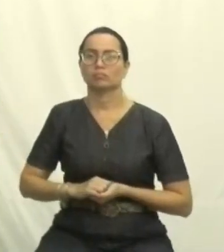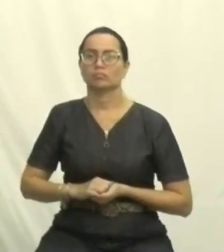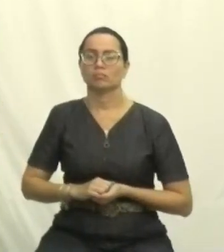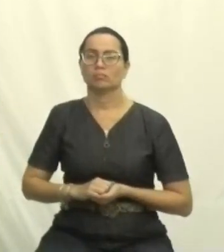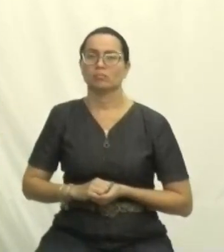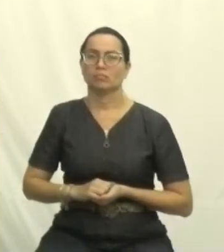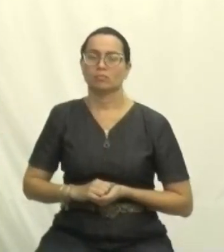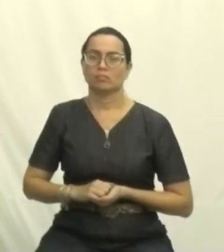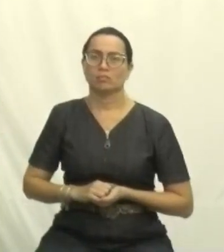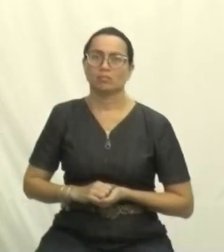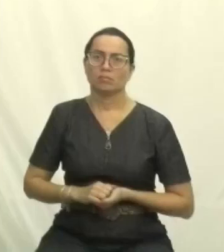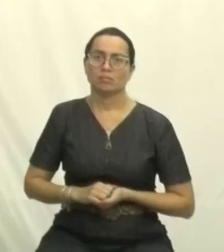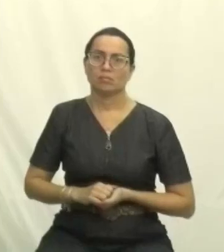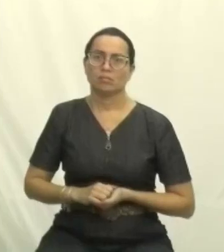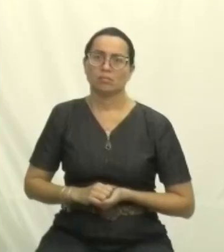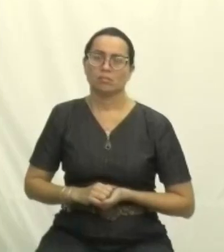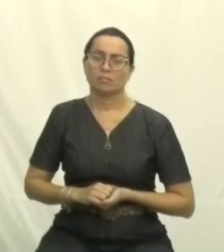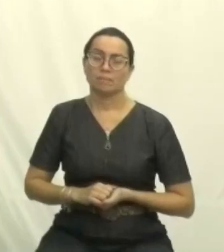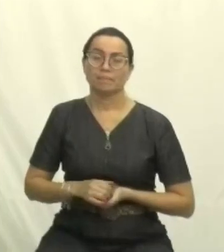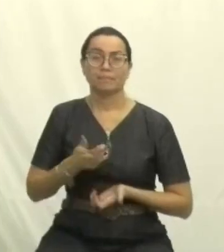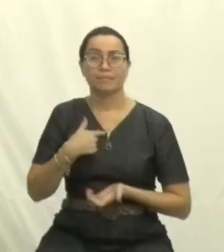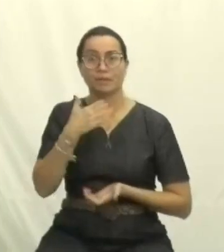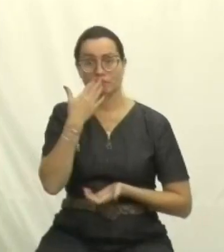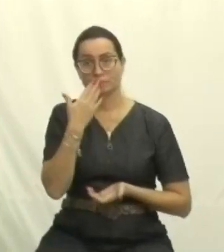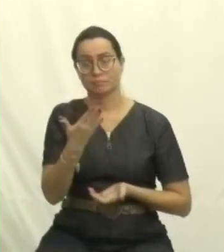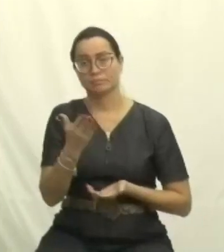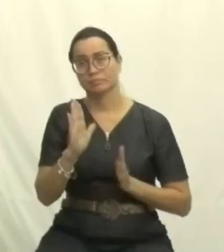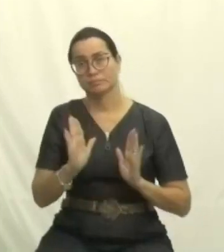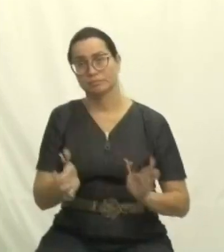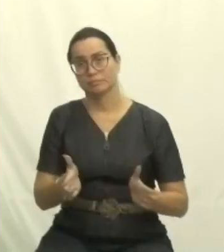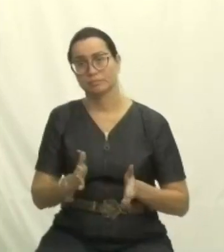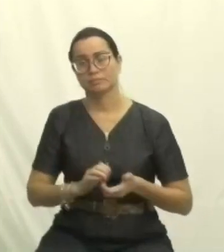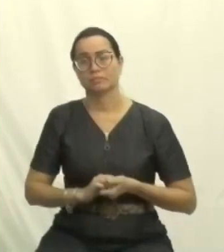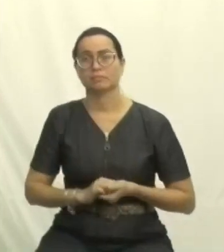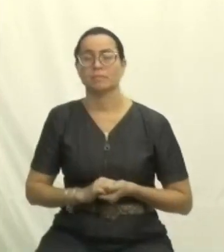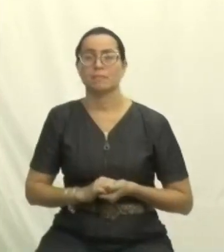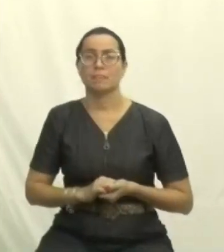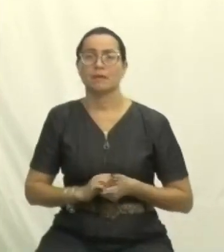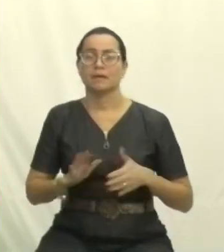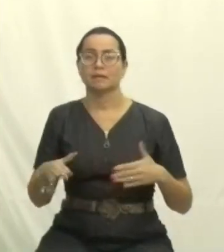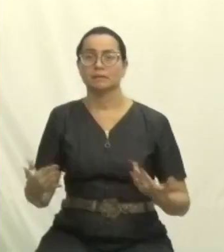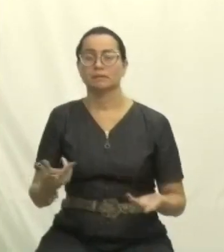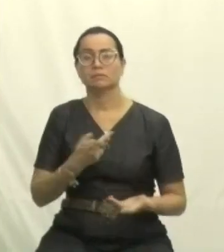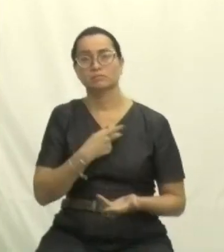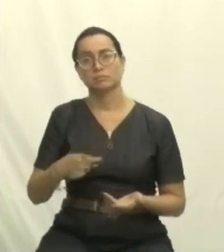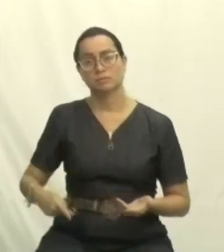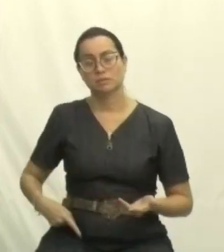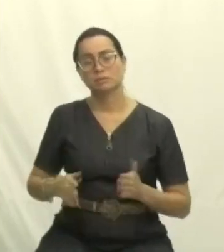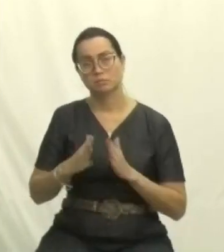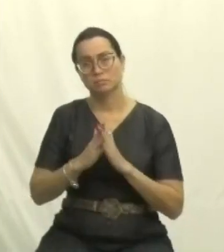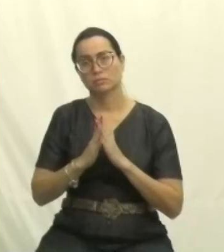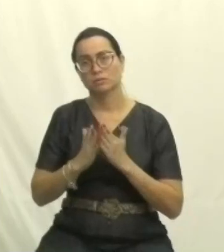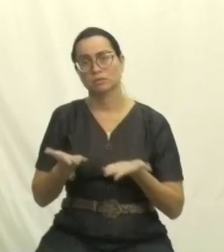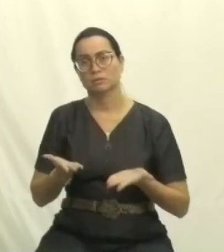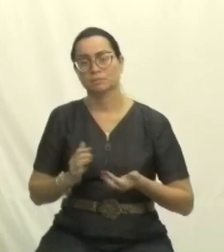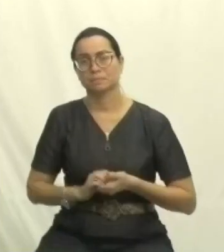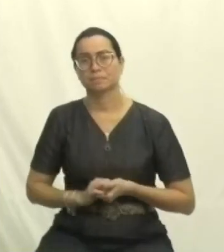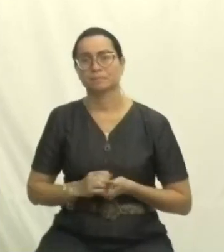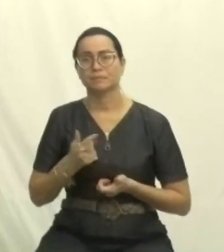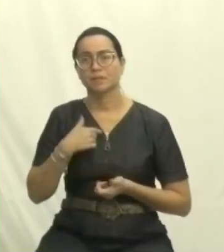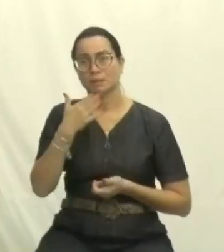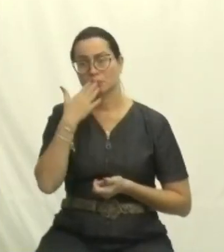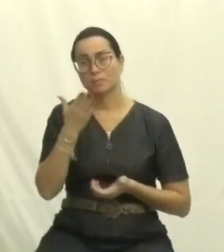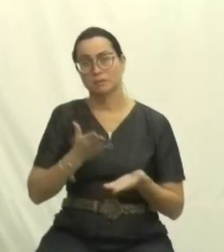daqueles que já foram realizados, para que eles prestem esse tipo de informação. Tá bom, senhor presidente? E por conta disso, eu